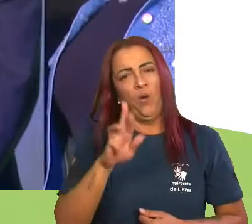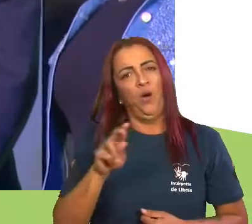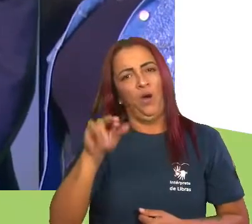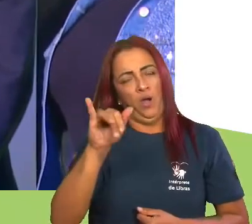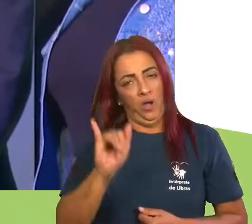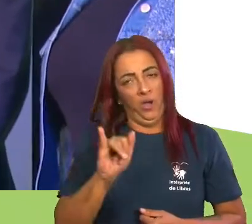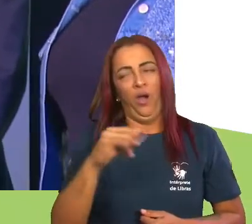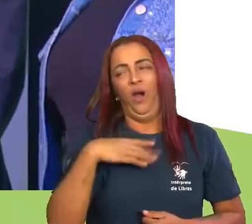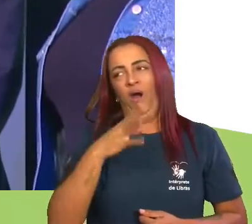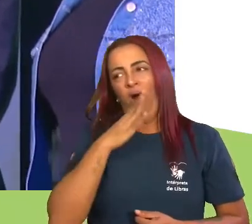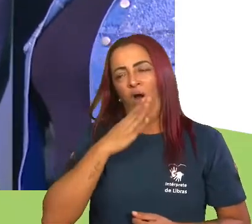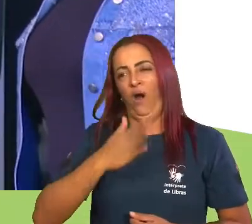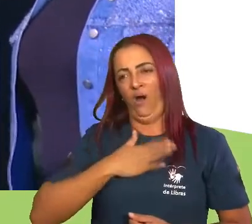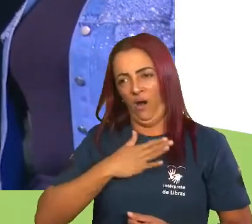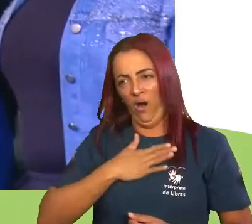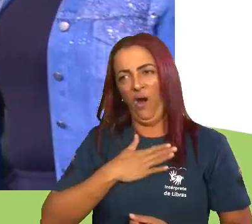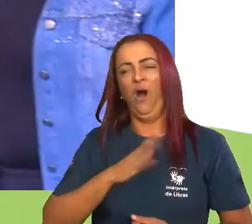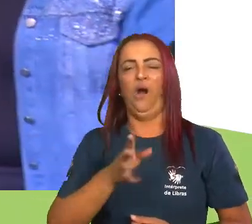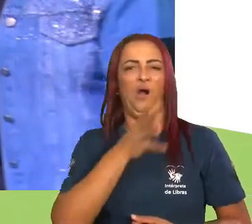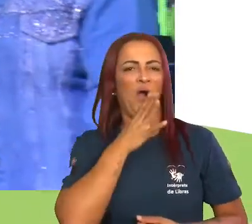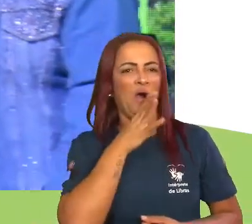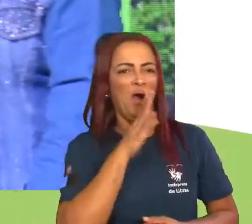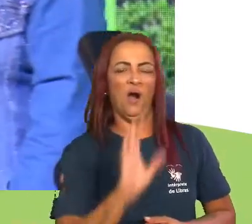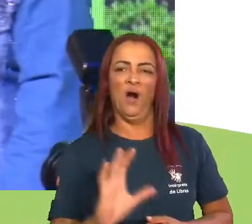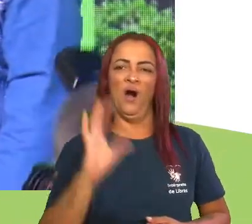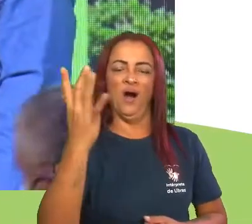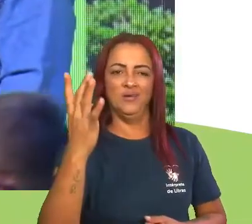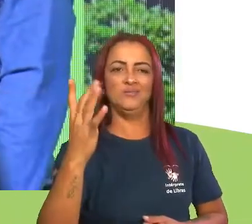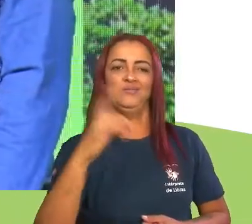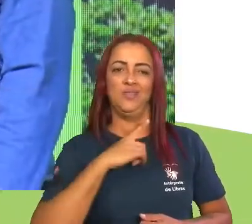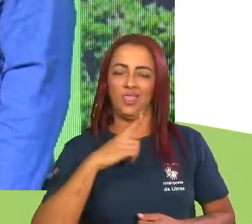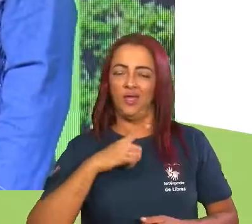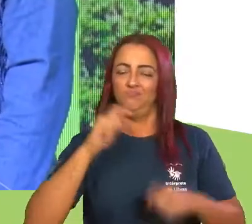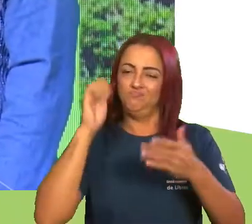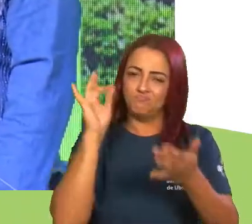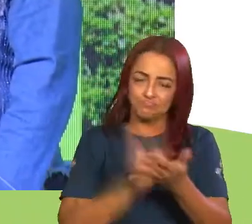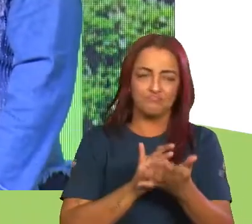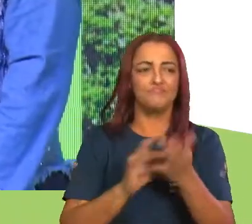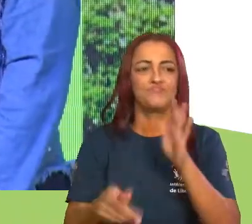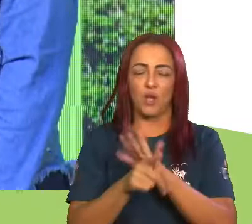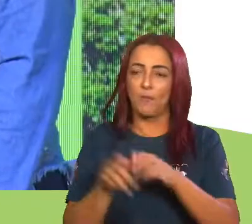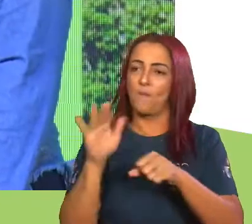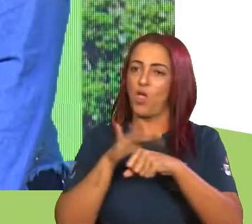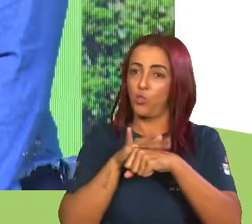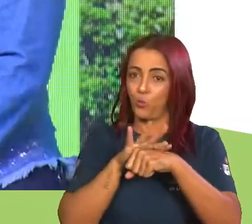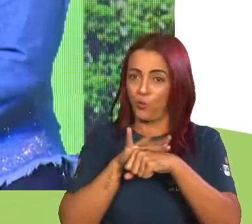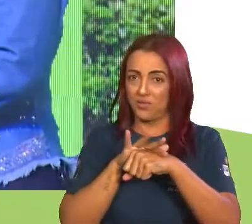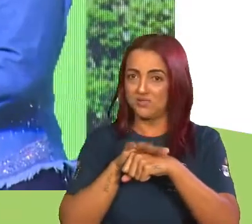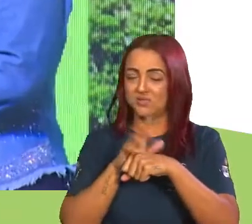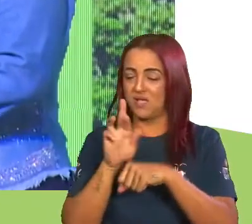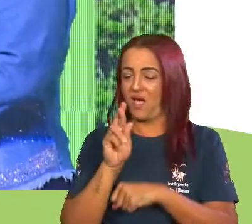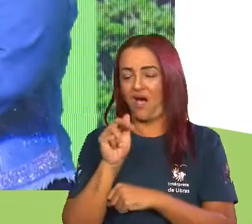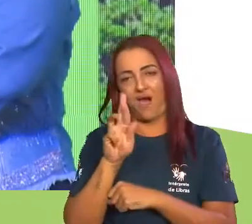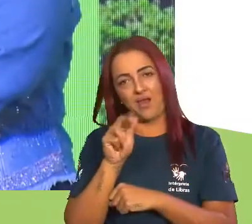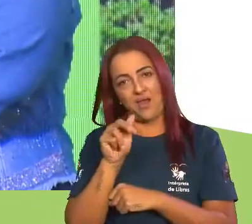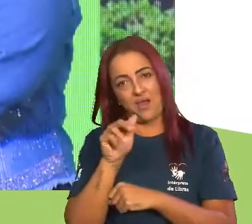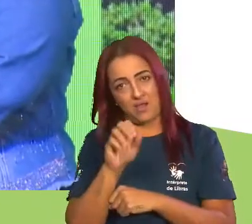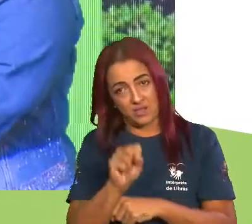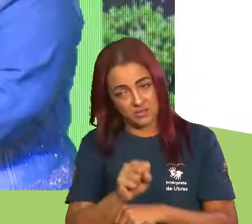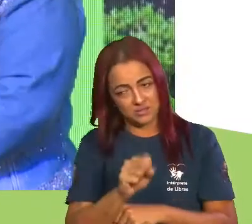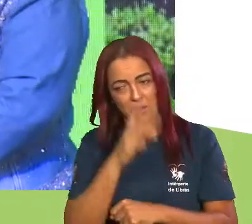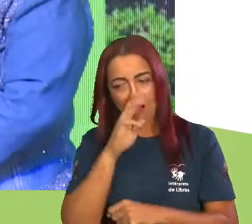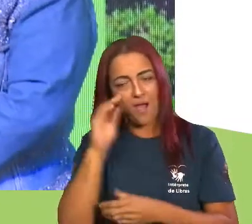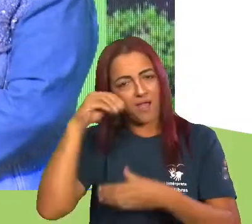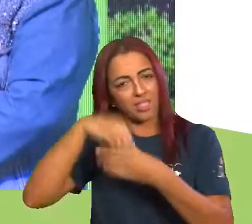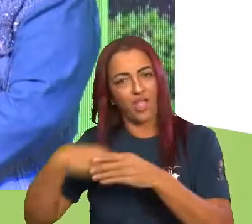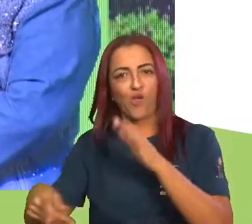me conheceu e conheceu a causa, ele vestiu a camisa das doenças raras e luta como se fosse um integrante da Casa